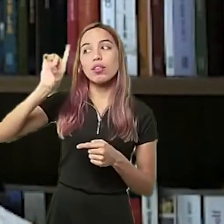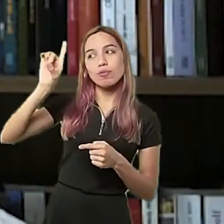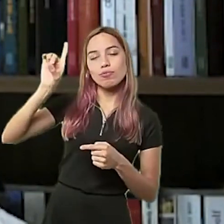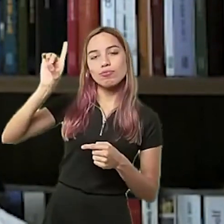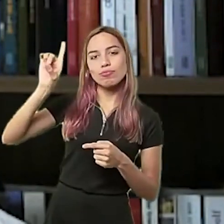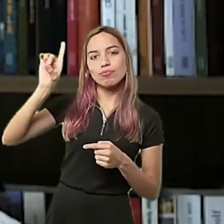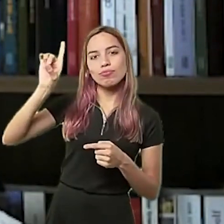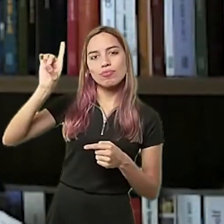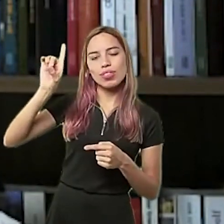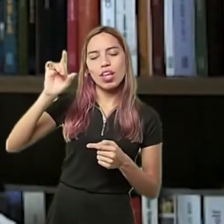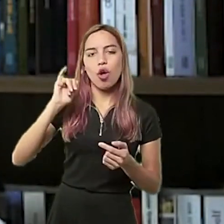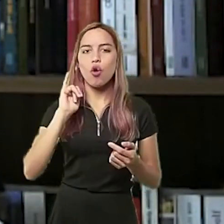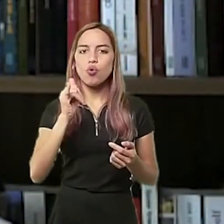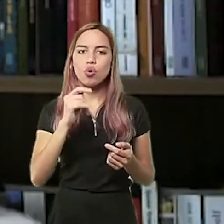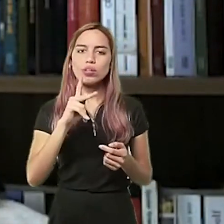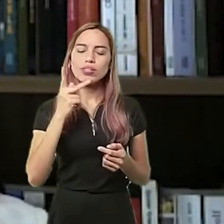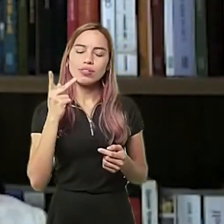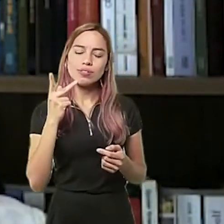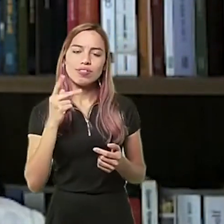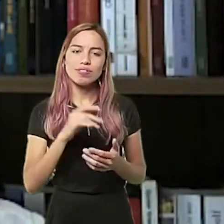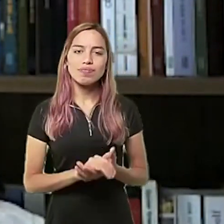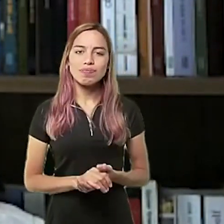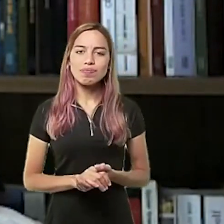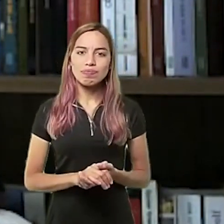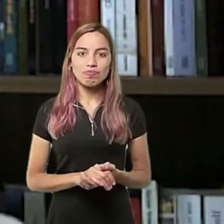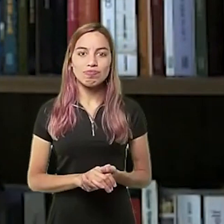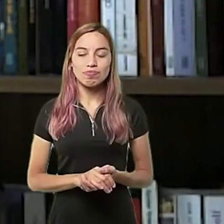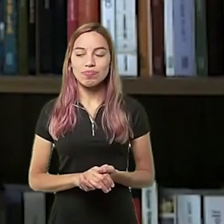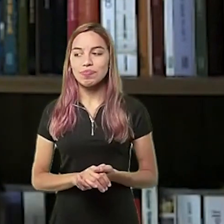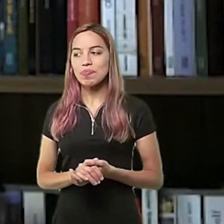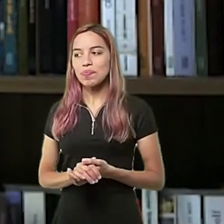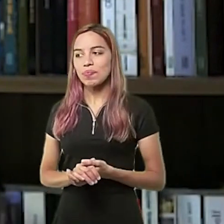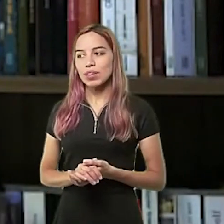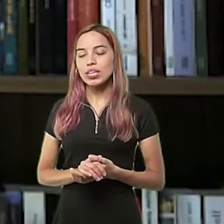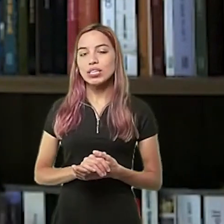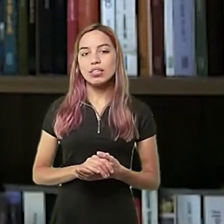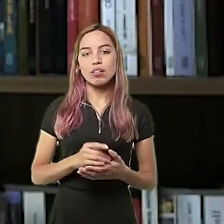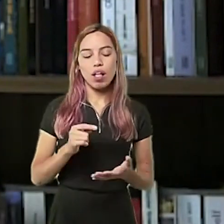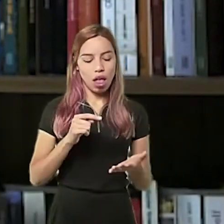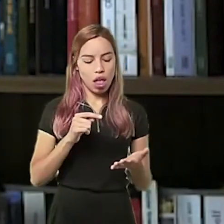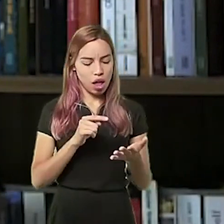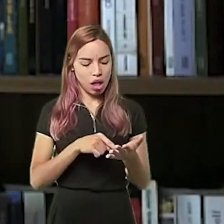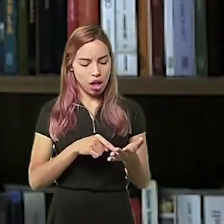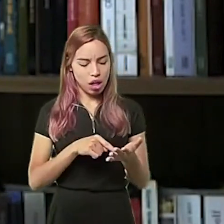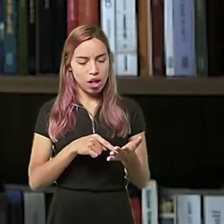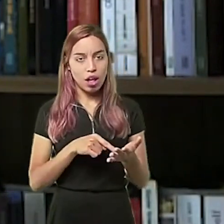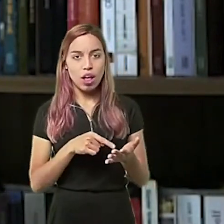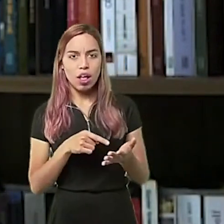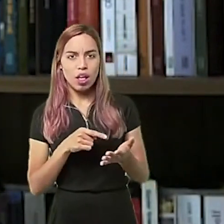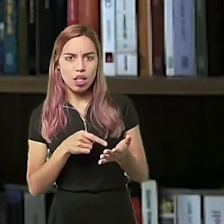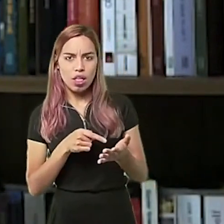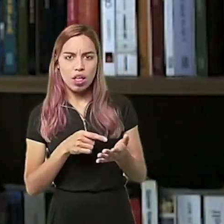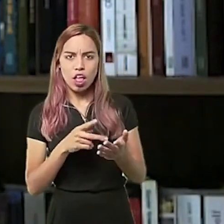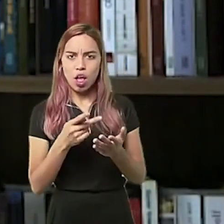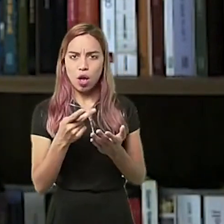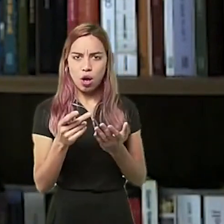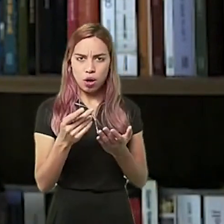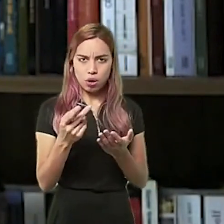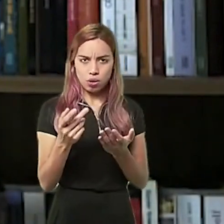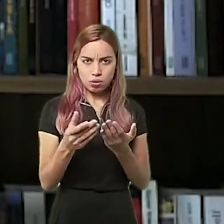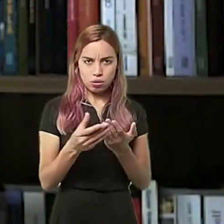se tornasse Deus também. Porque naquele manto, ele quis colocar o mundo dentro daquele manto. Era um